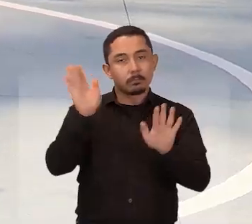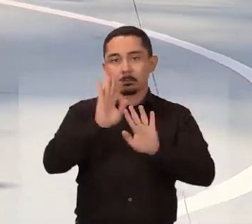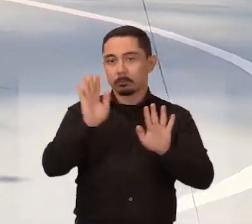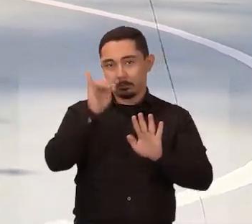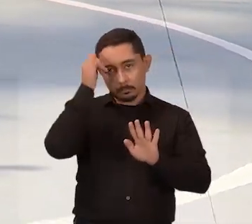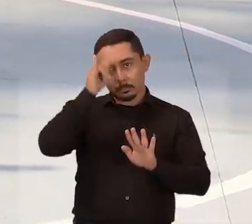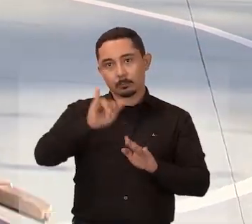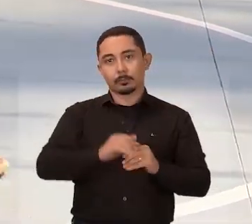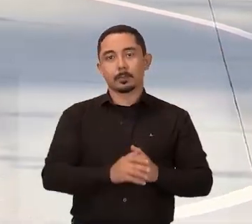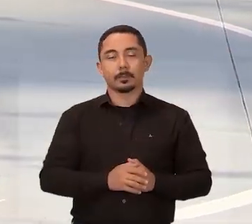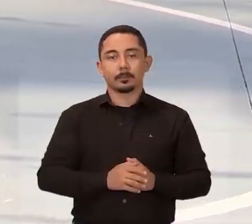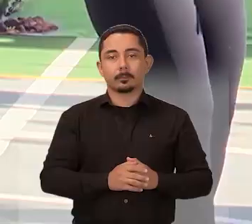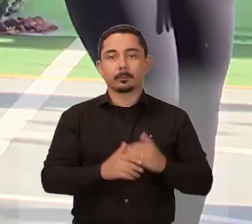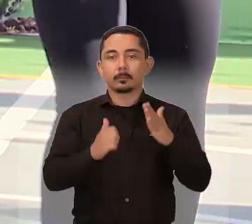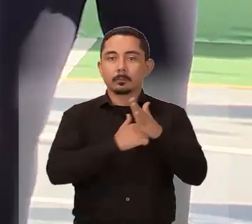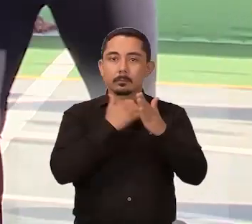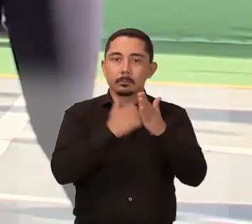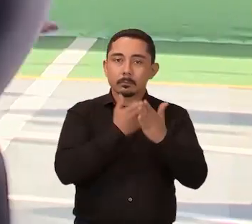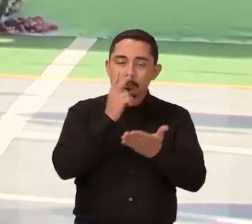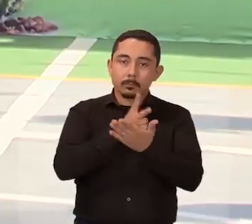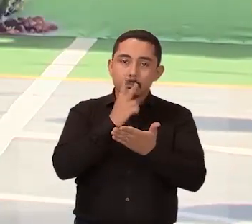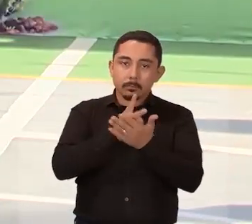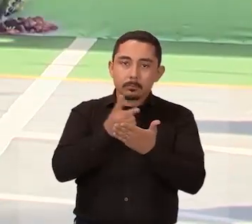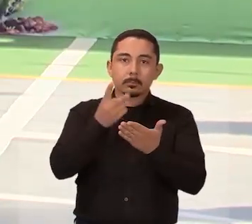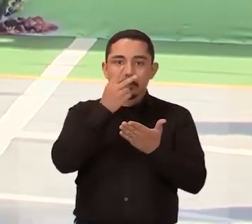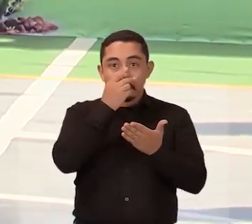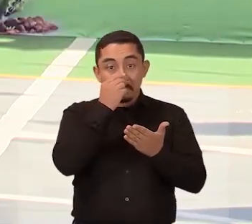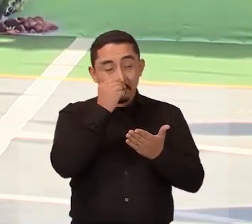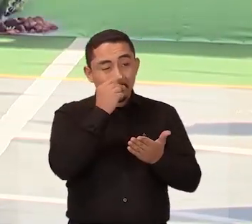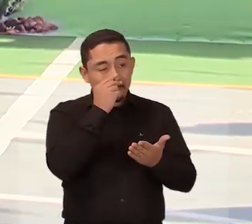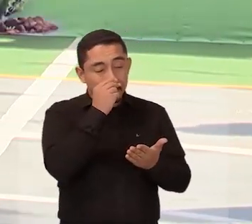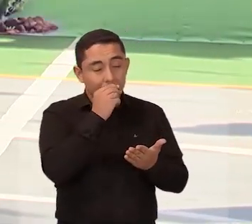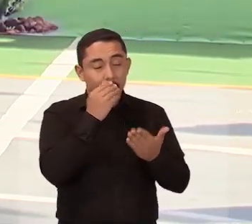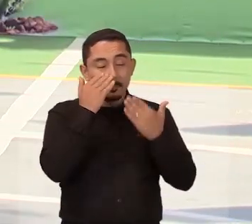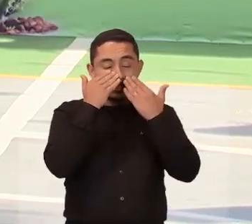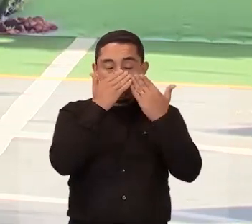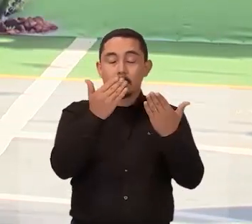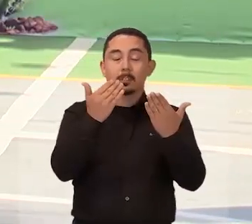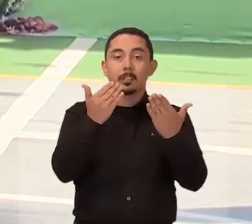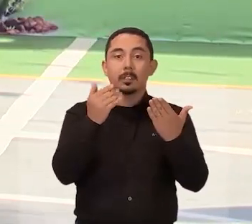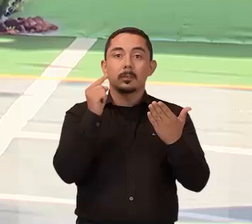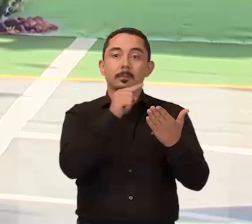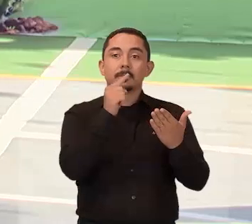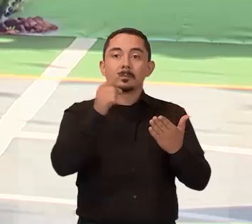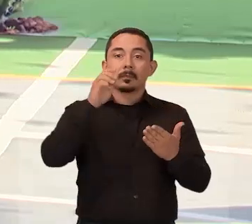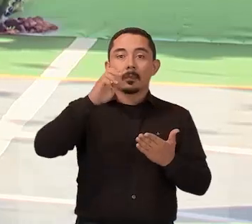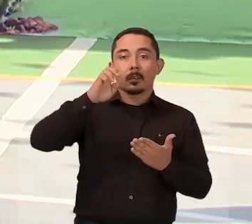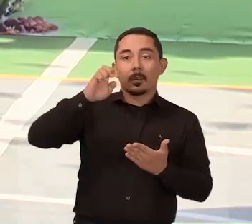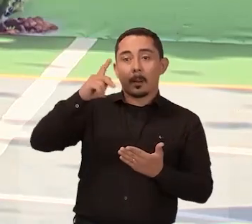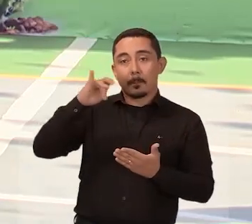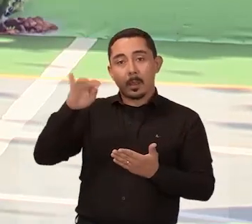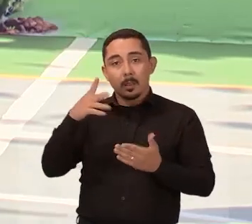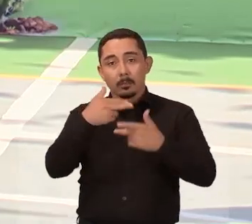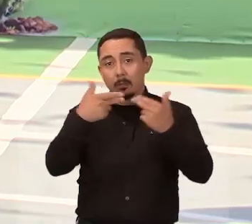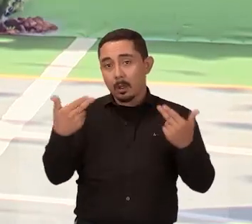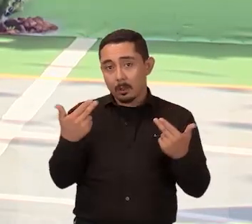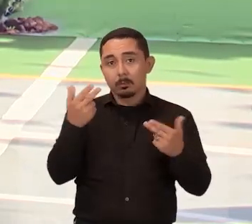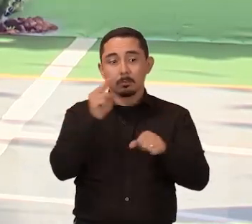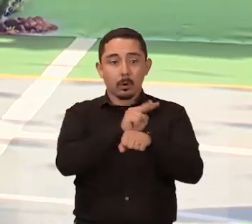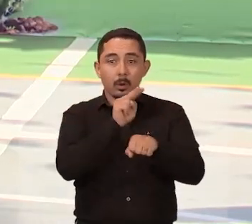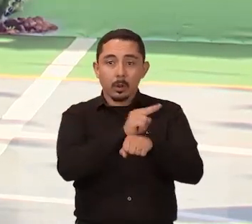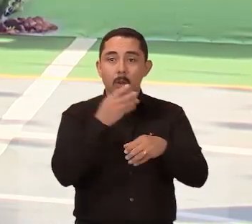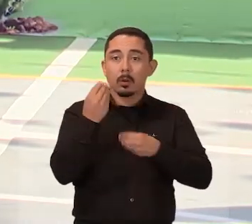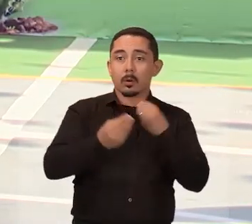um ferimento grave. A empresa sempre passa para a gente como usar os EPIs, quais situações que a gente